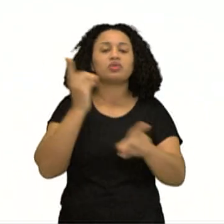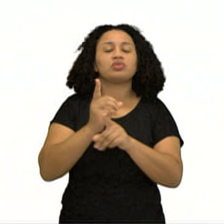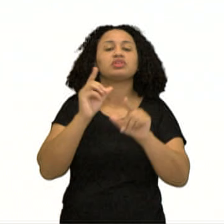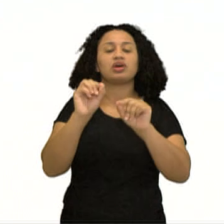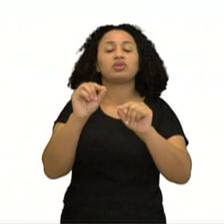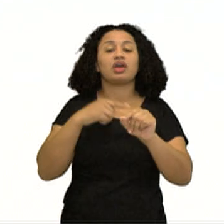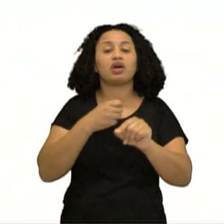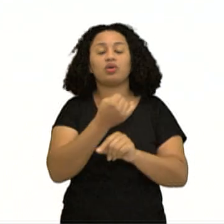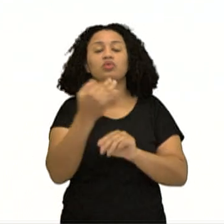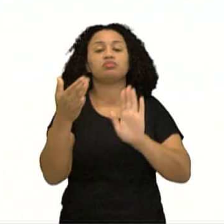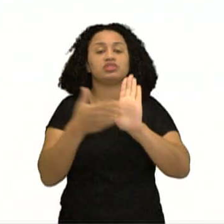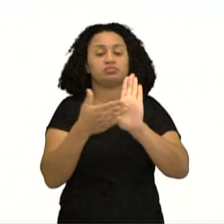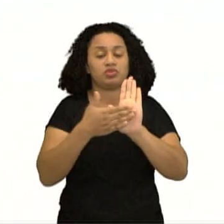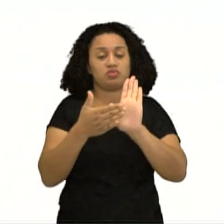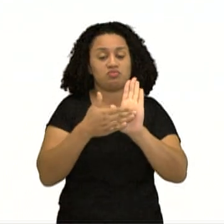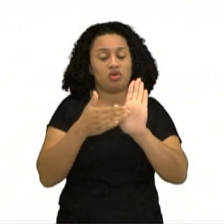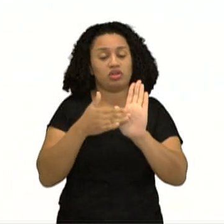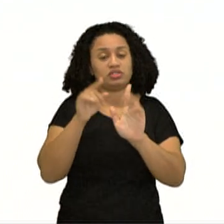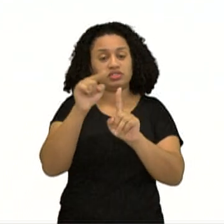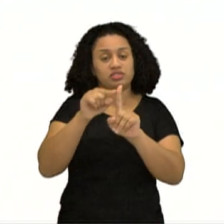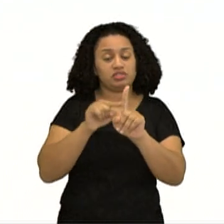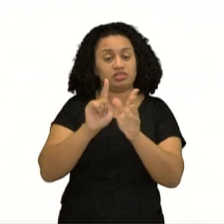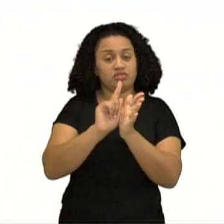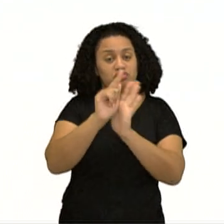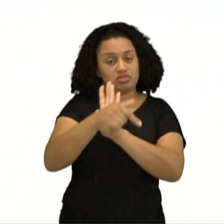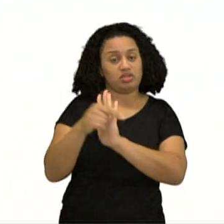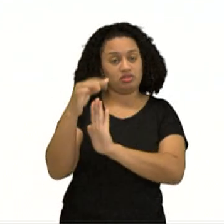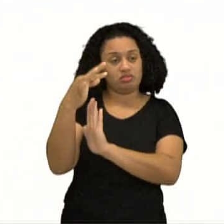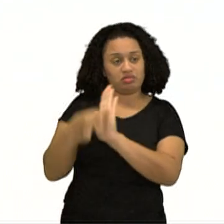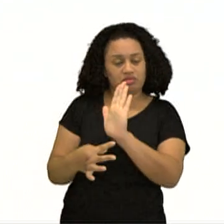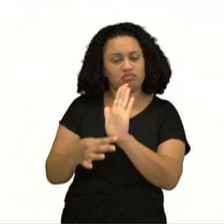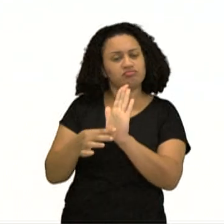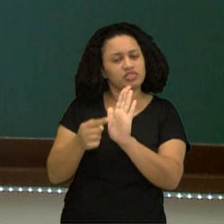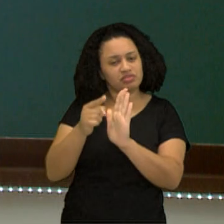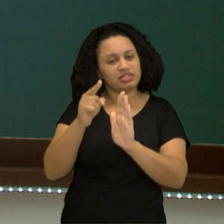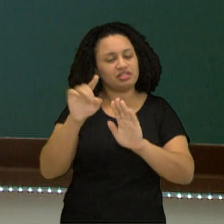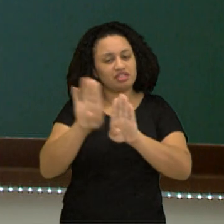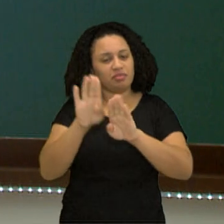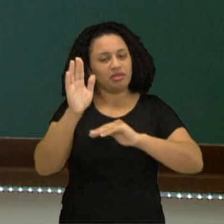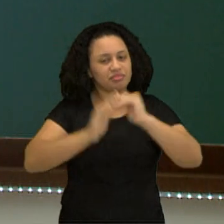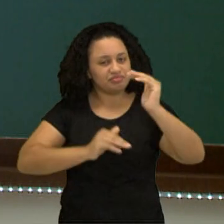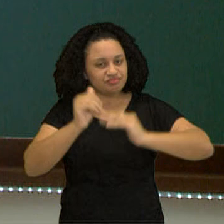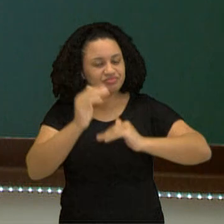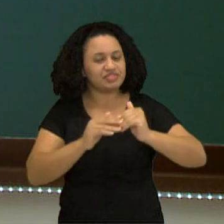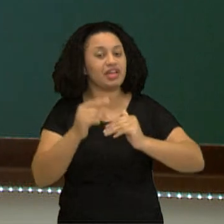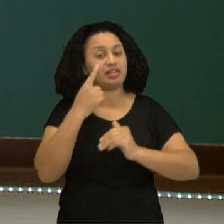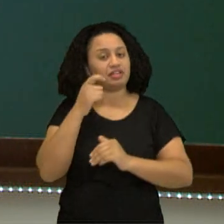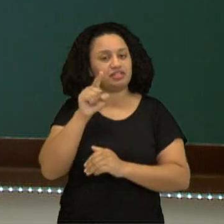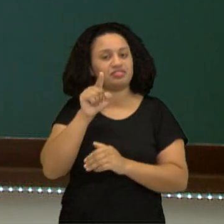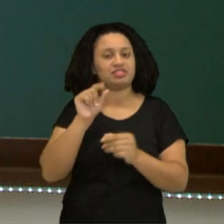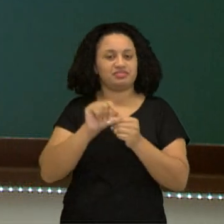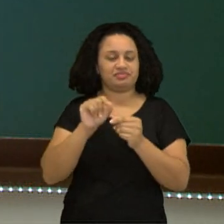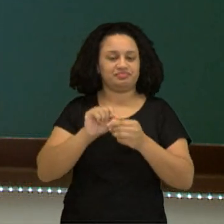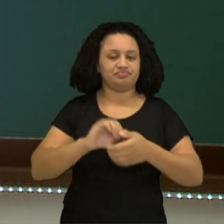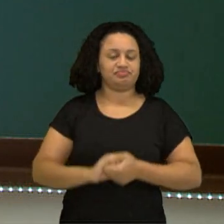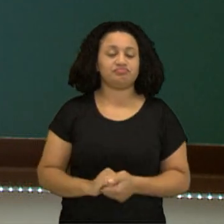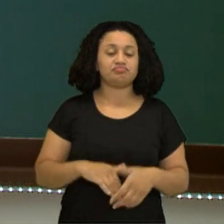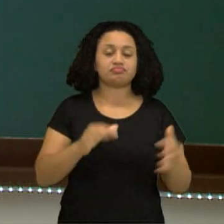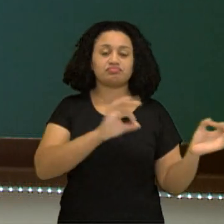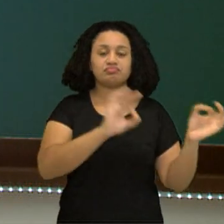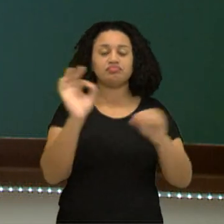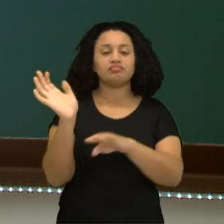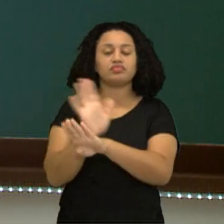algumas propostas de produção desse gênero textual. Pratique, é interessante vocês acessarem. Então, nesse